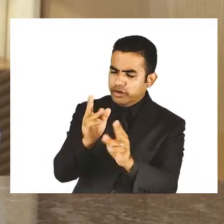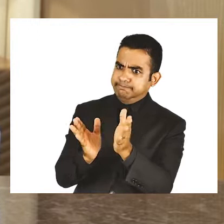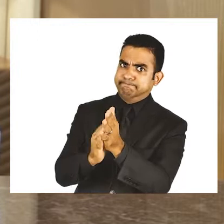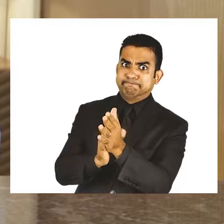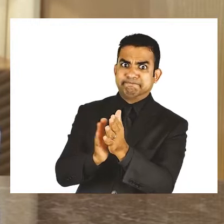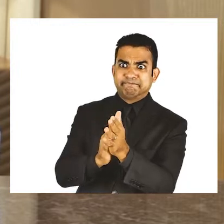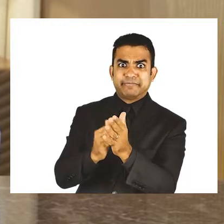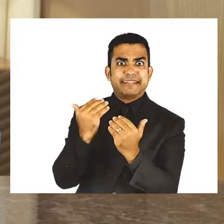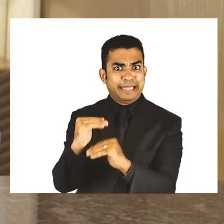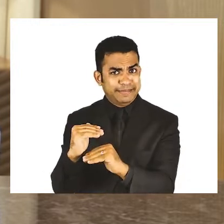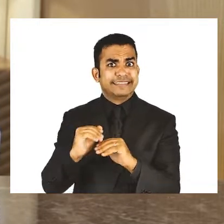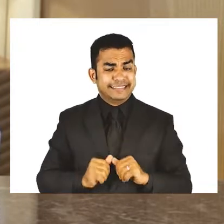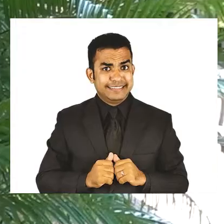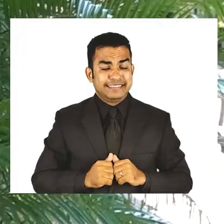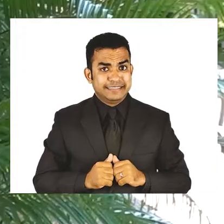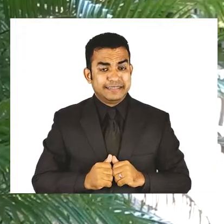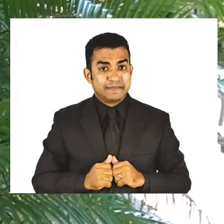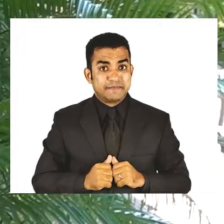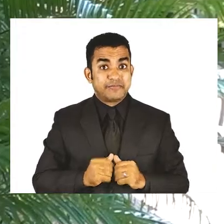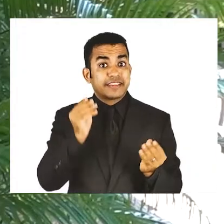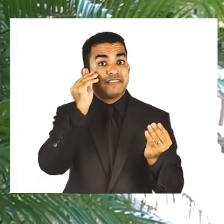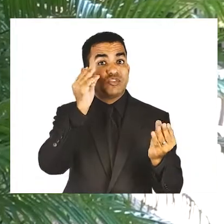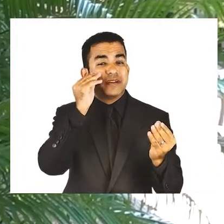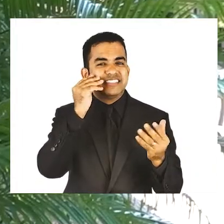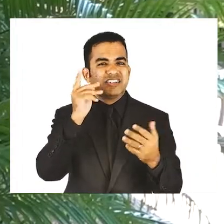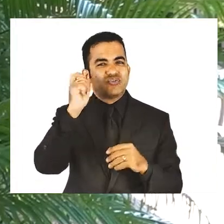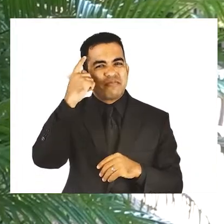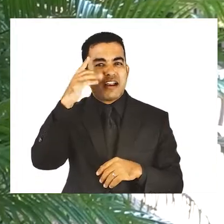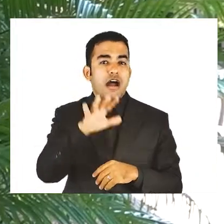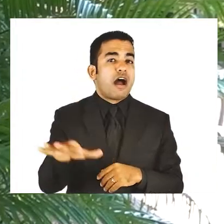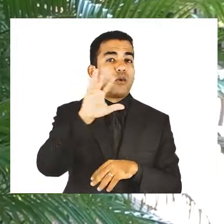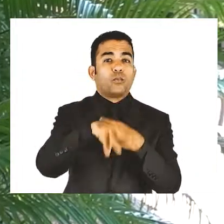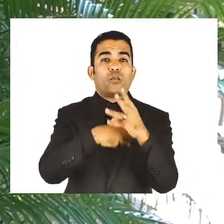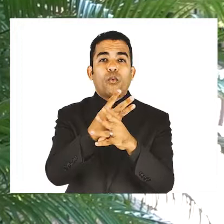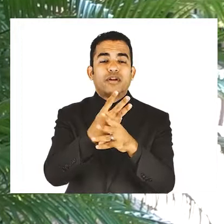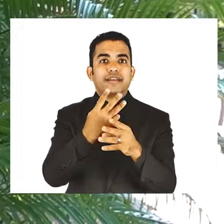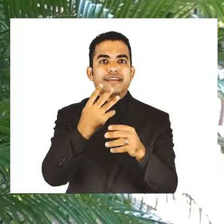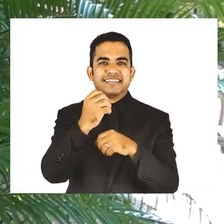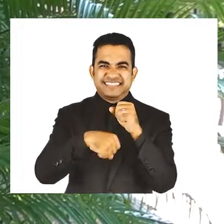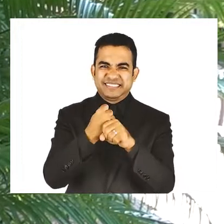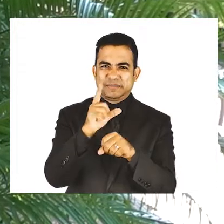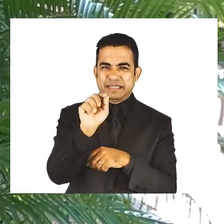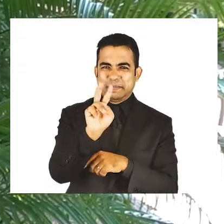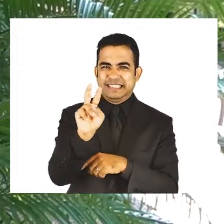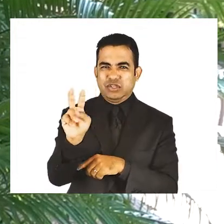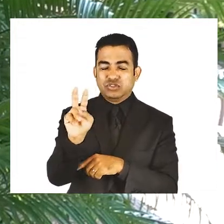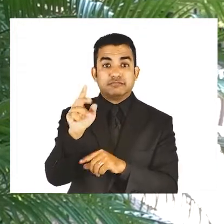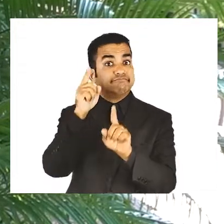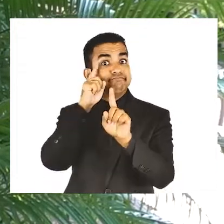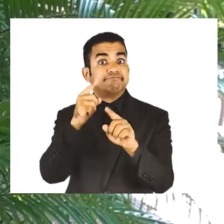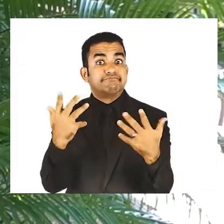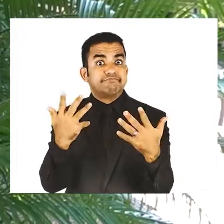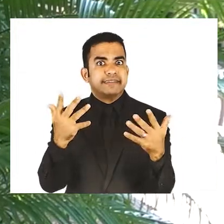crescimento e reconhecimento. O Informe do Estado do Voluntariado no Mundo 2022 é criar